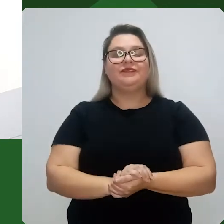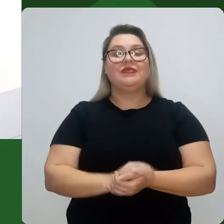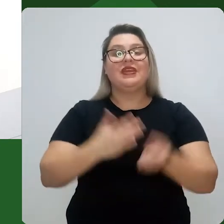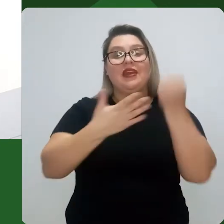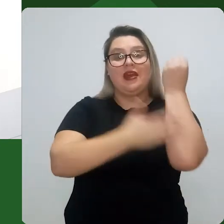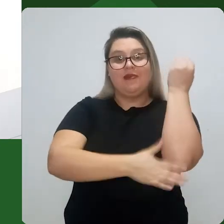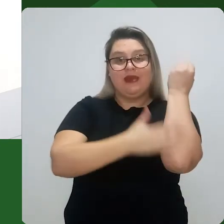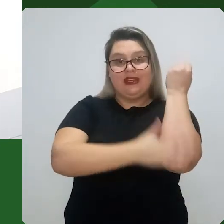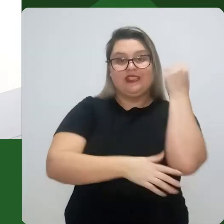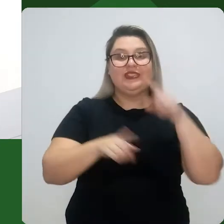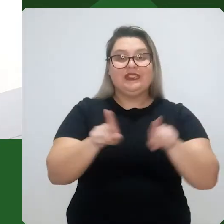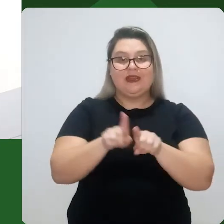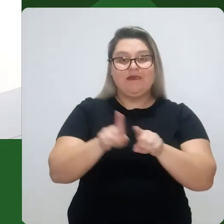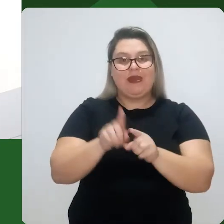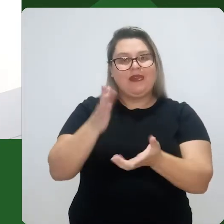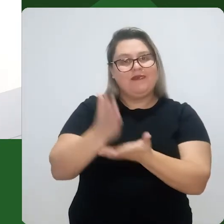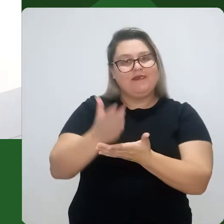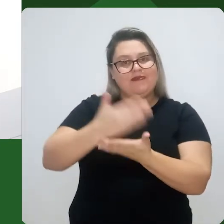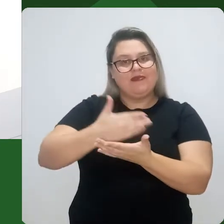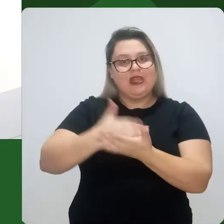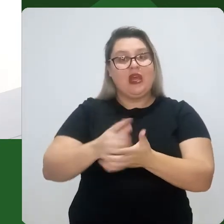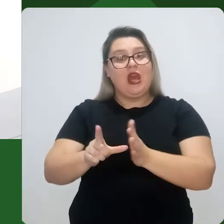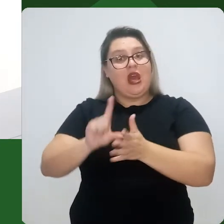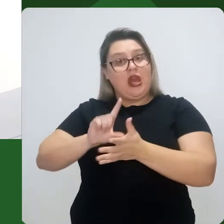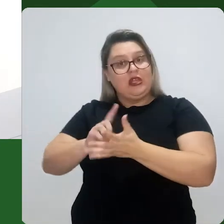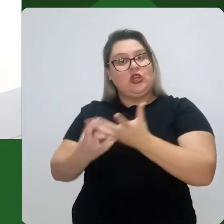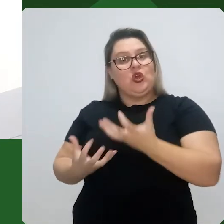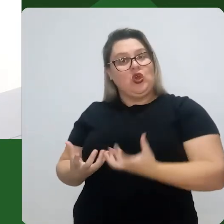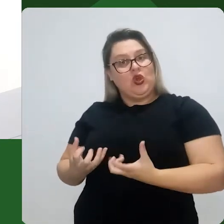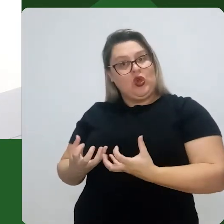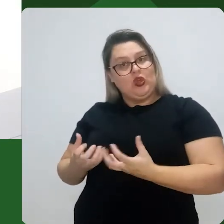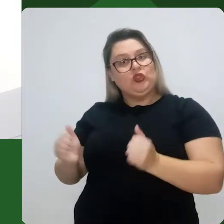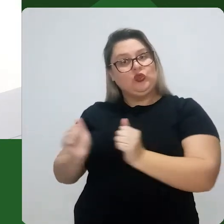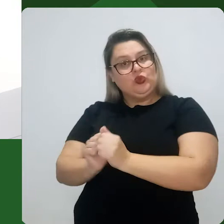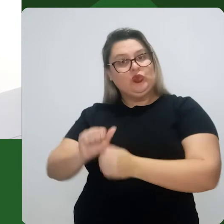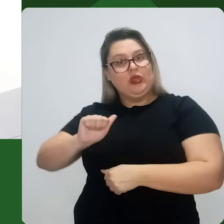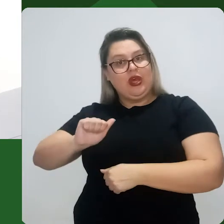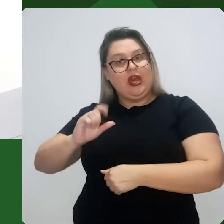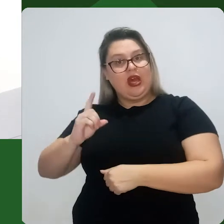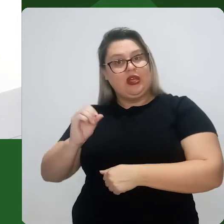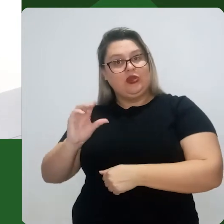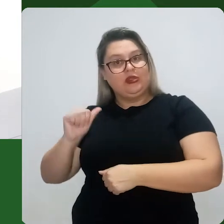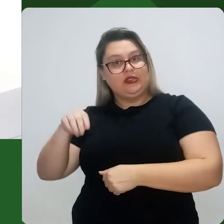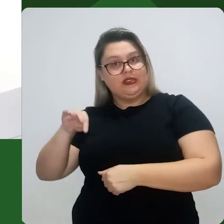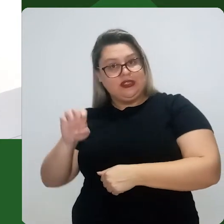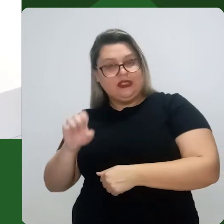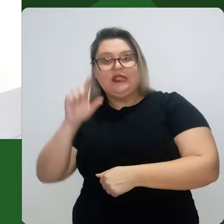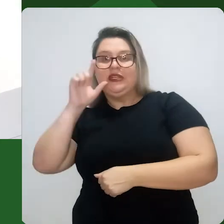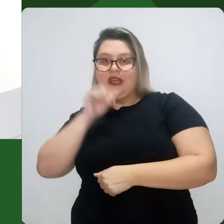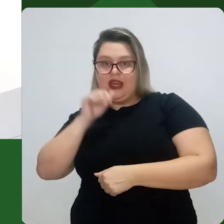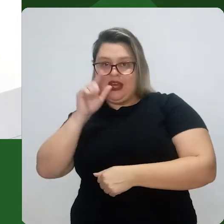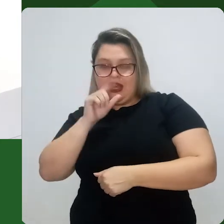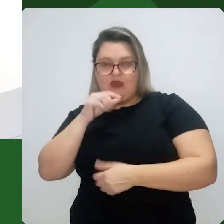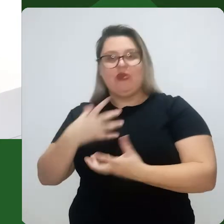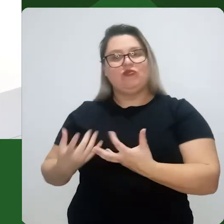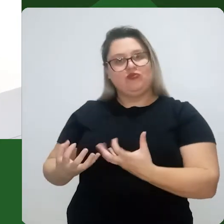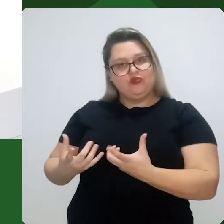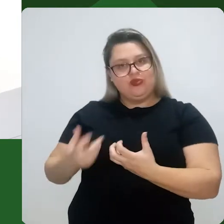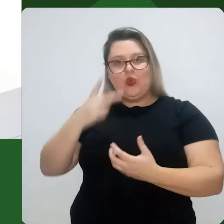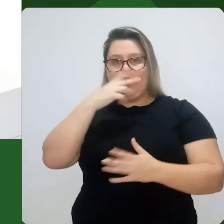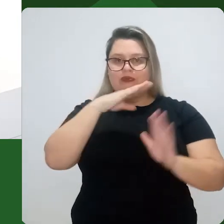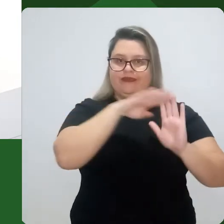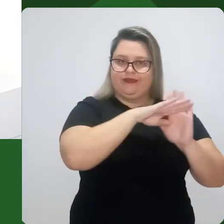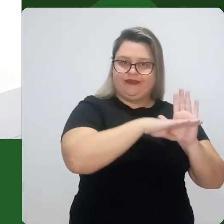esse abacaxi picado, ele foi cozido com adoçante e água conforme